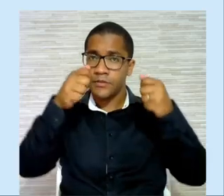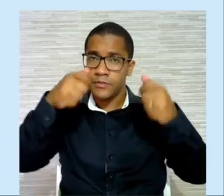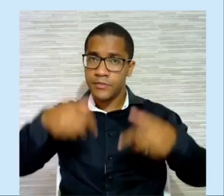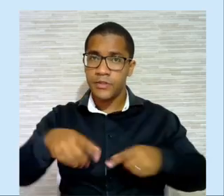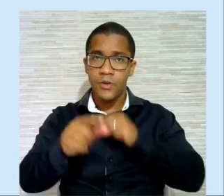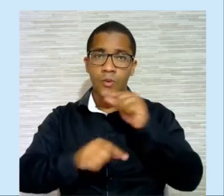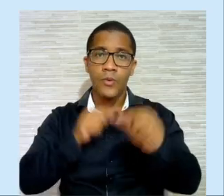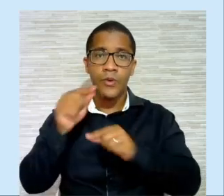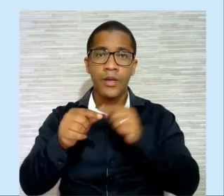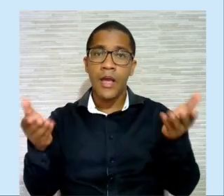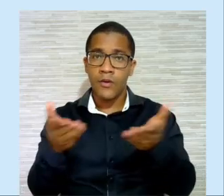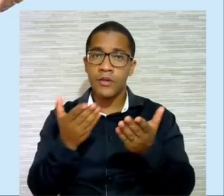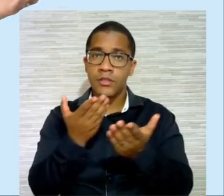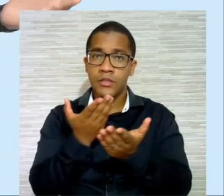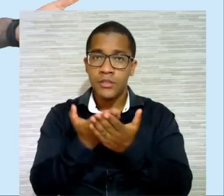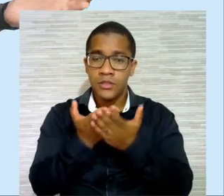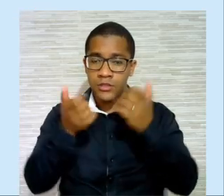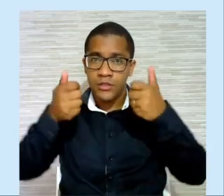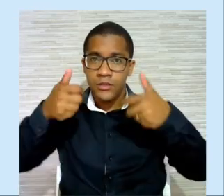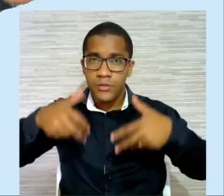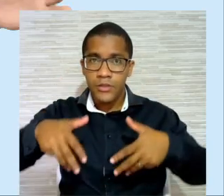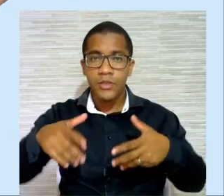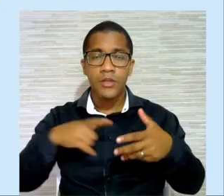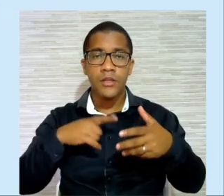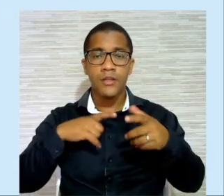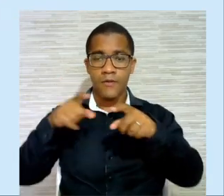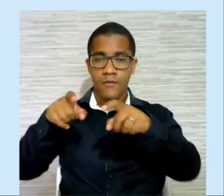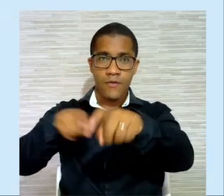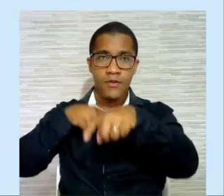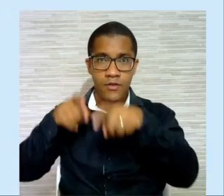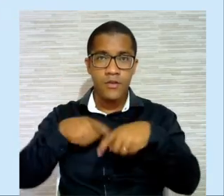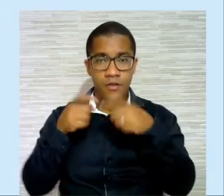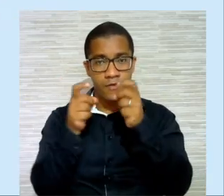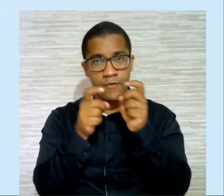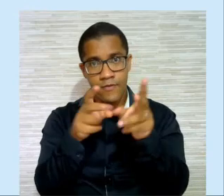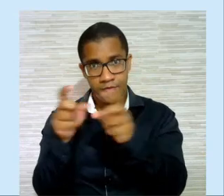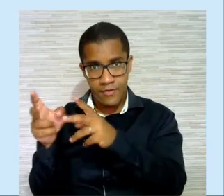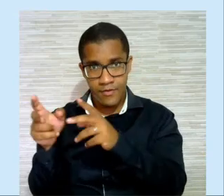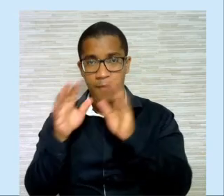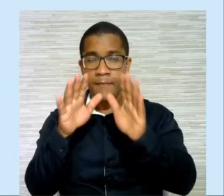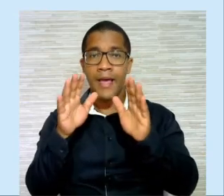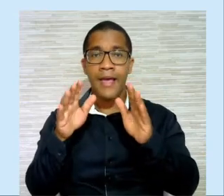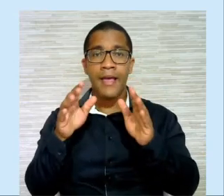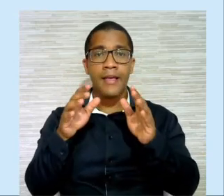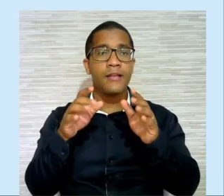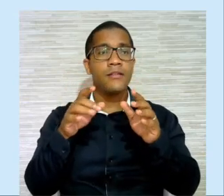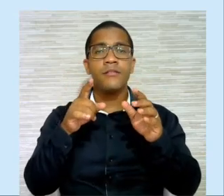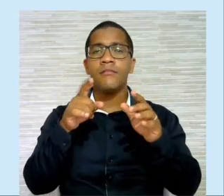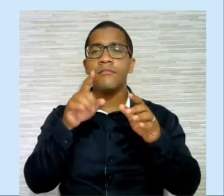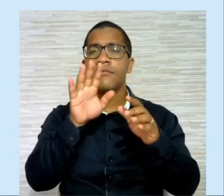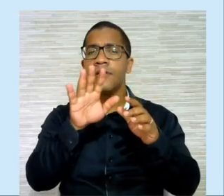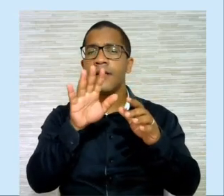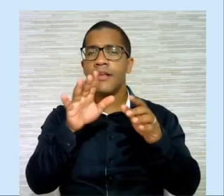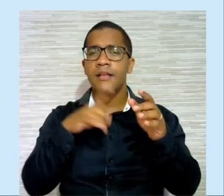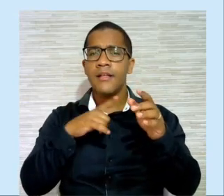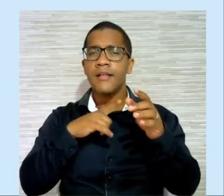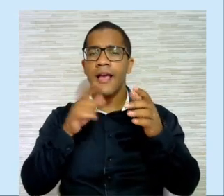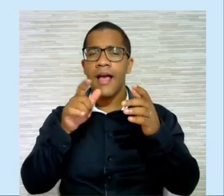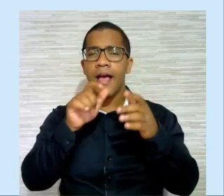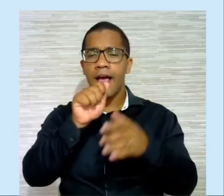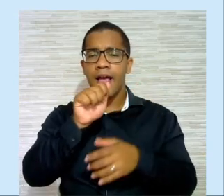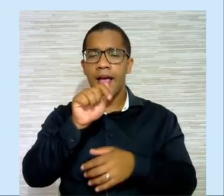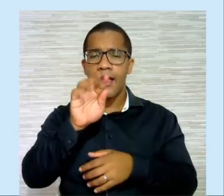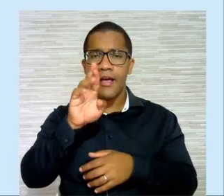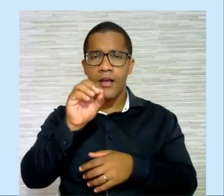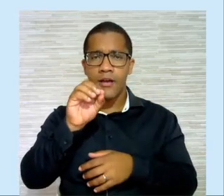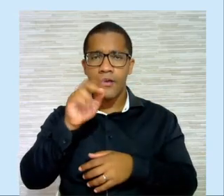de agropecuária, a gente falou até agora só sobre a agricultura comercial, né? Mas a agropecuária não é só agricultura. A